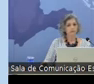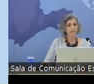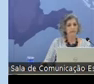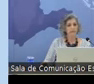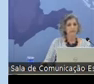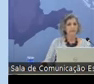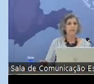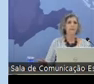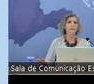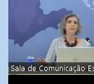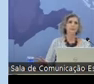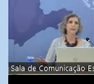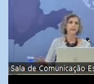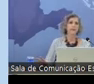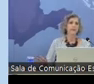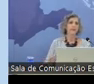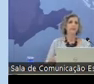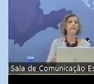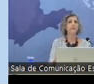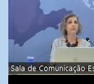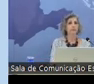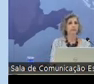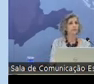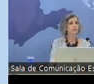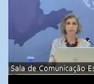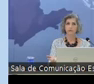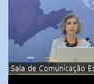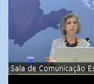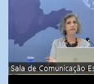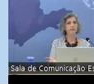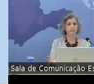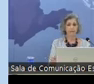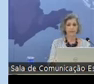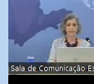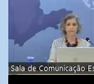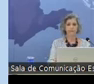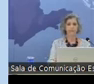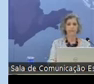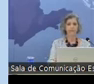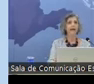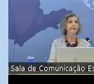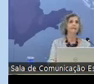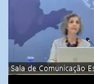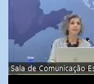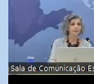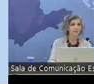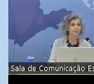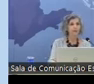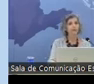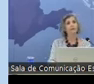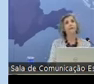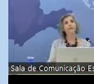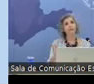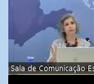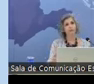meio por cento de casos sem informação de parto mulheres já deveriam ter parido não tinha formação de parto aí você não tem